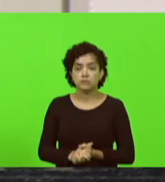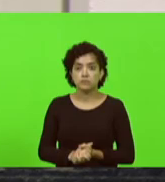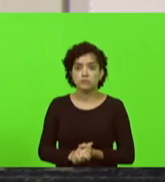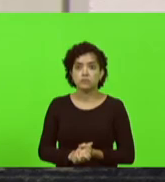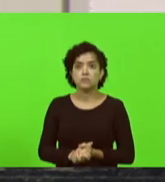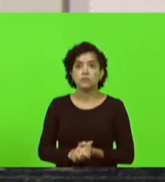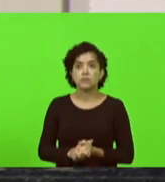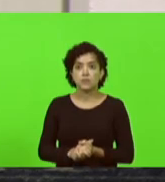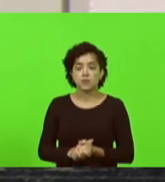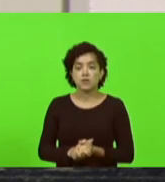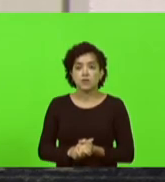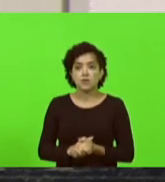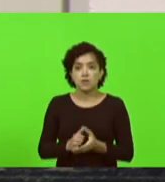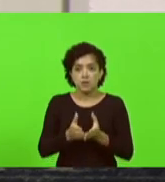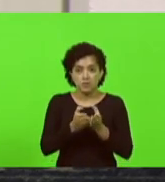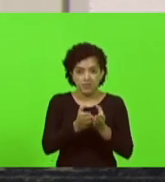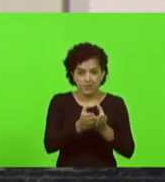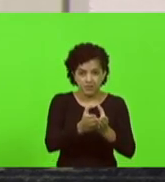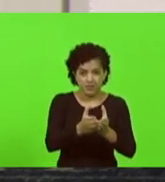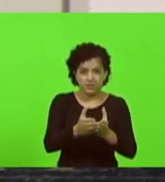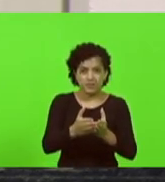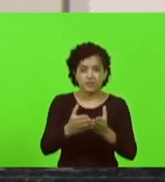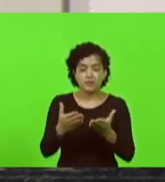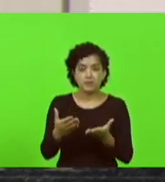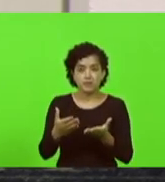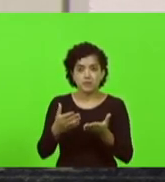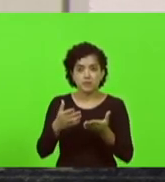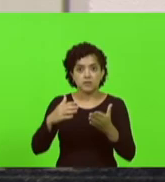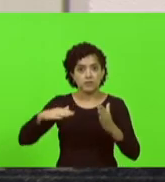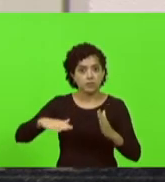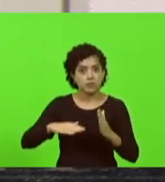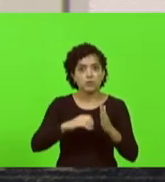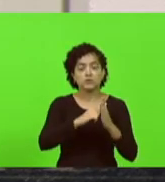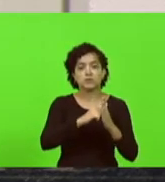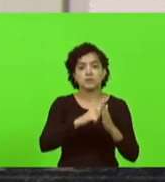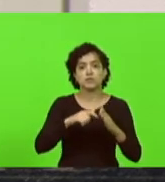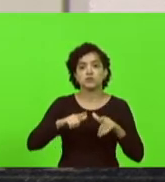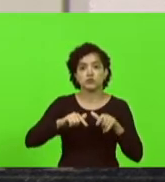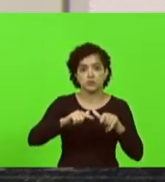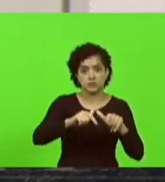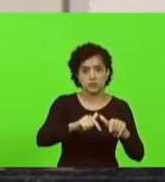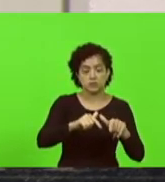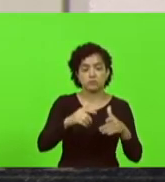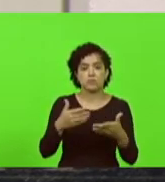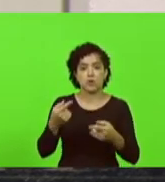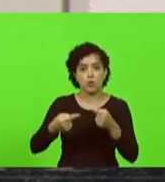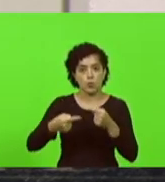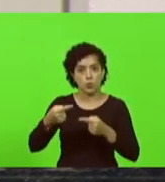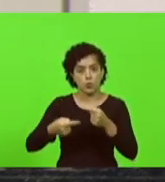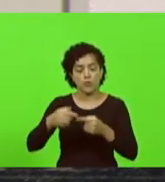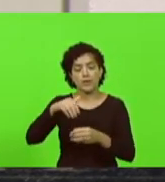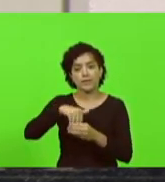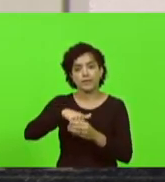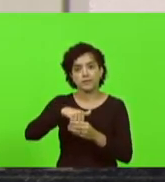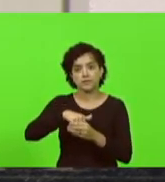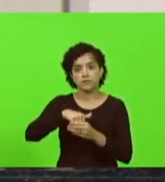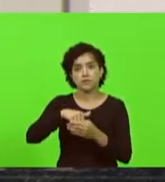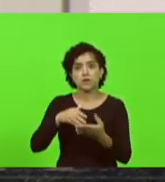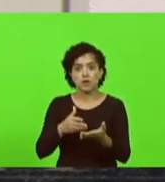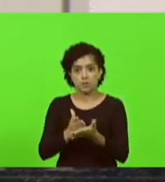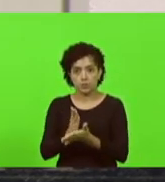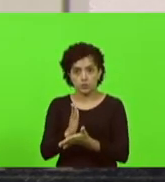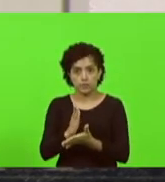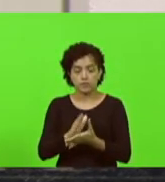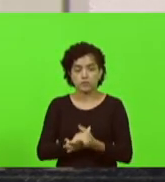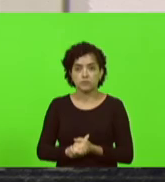de lancha registrado nos molhes da Barra, em Laguna. Em discussão, em votação,